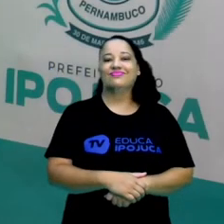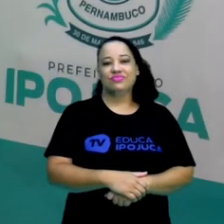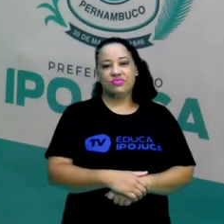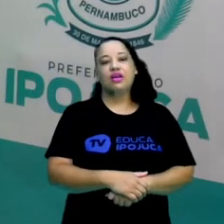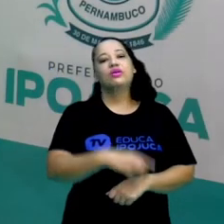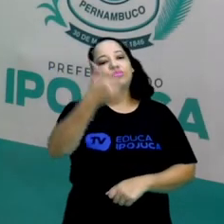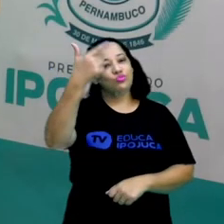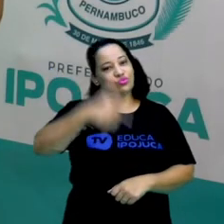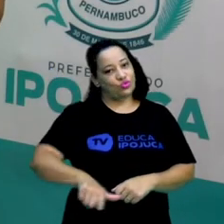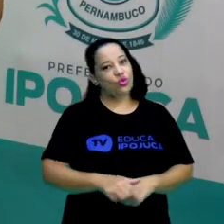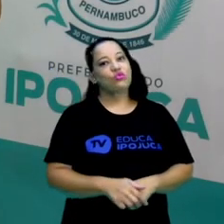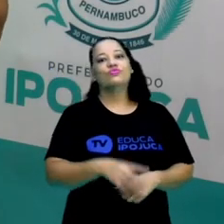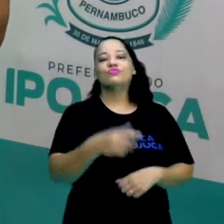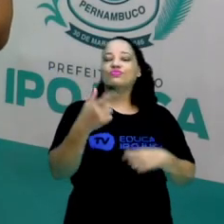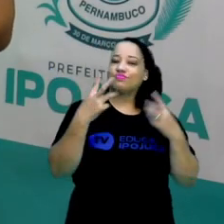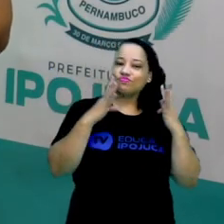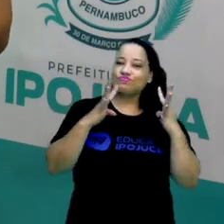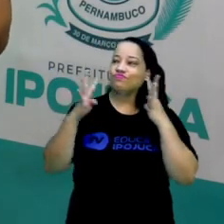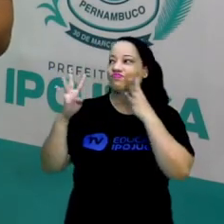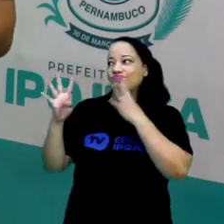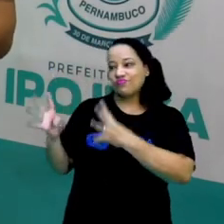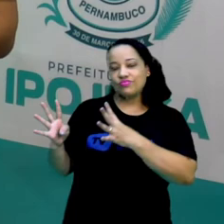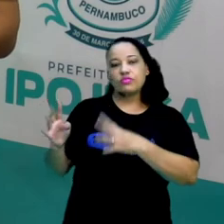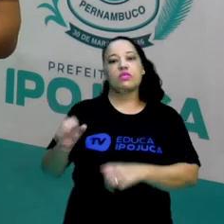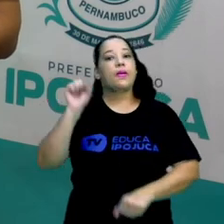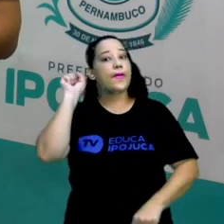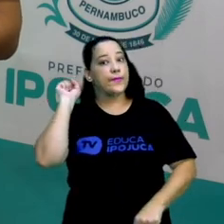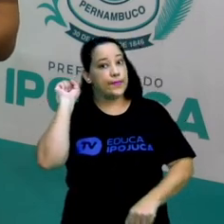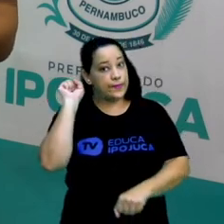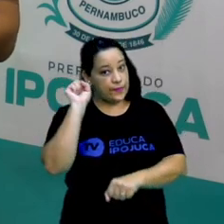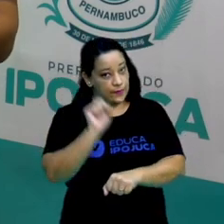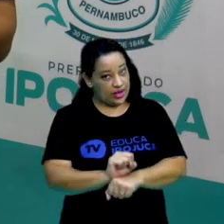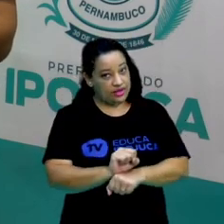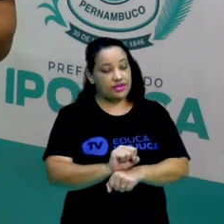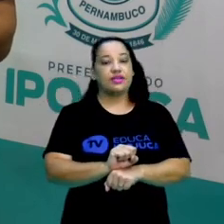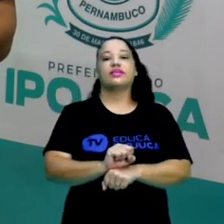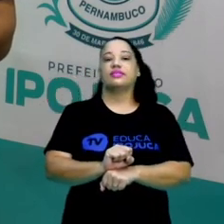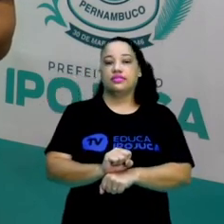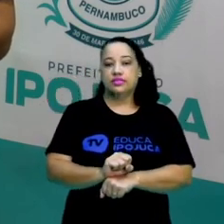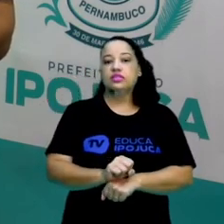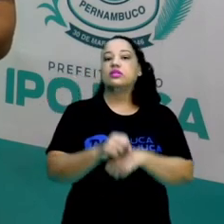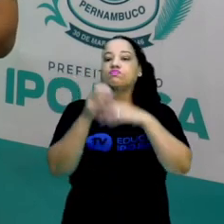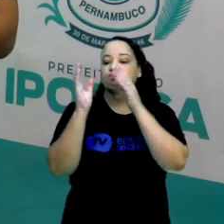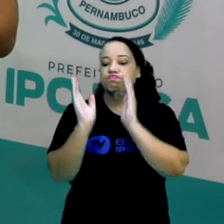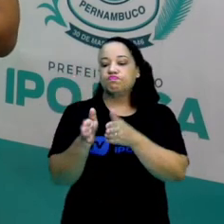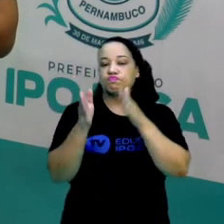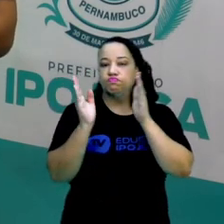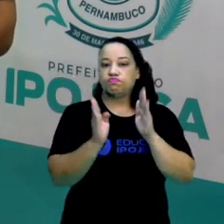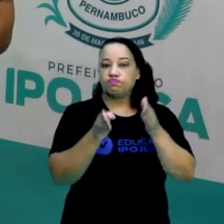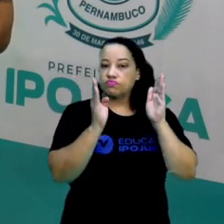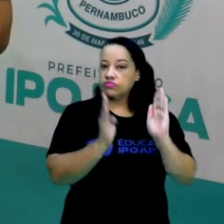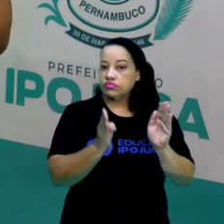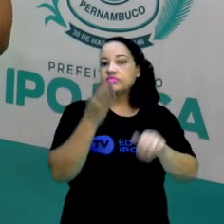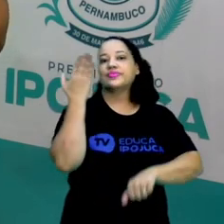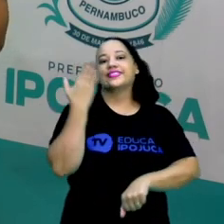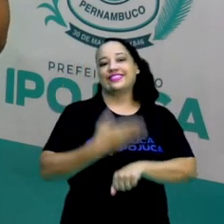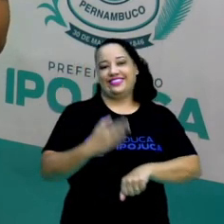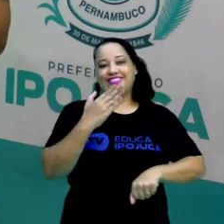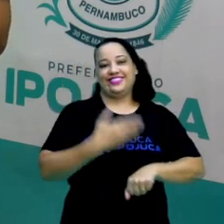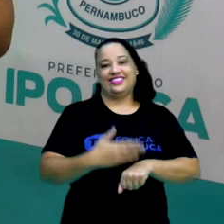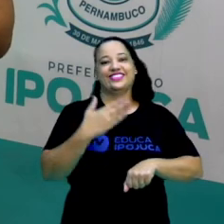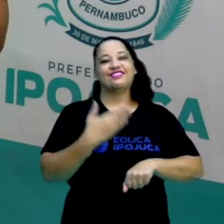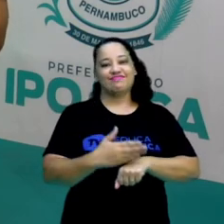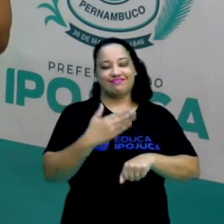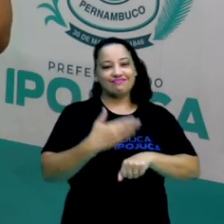vez, solicito que vocês tenham atenção, pause essa visualização do vídeo, etapa a etapa, e pratique